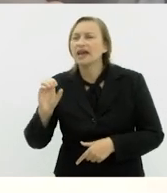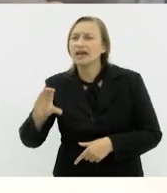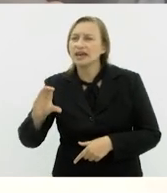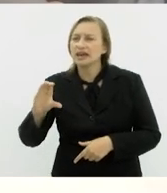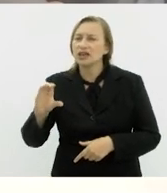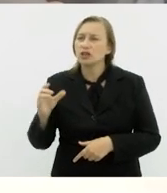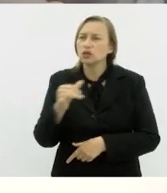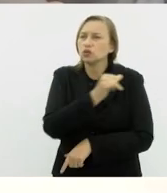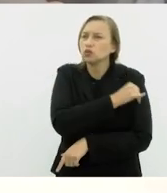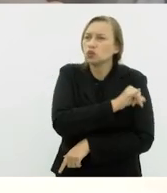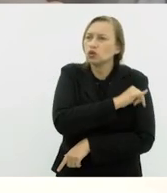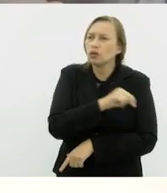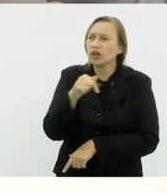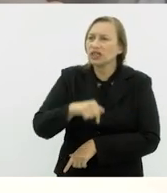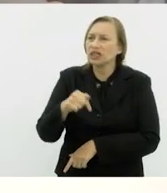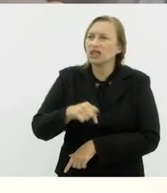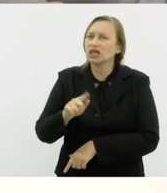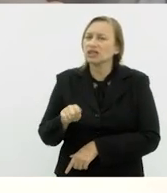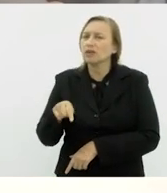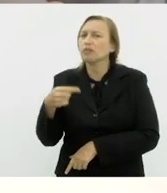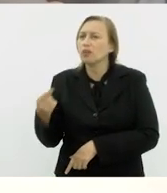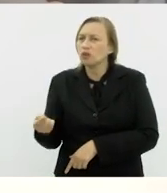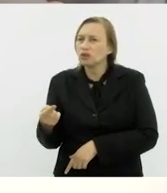já depois